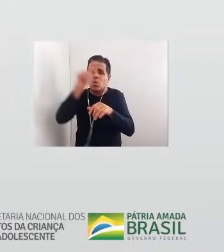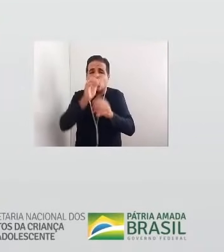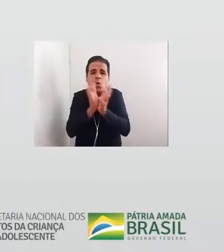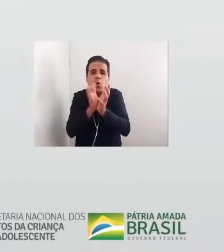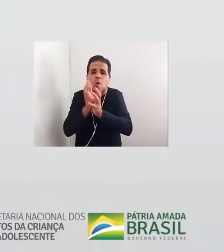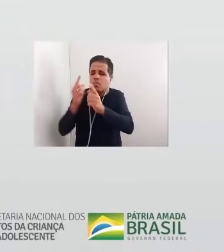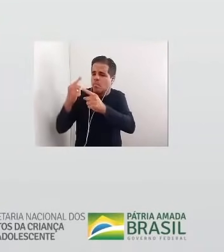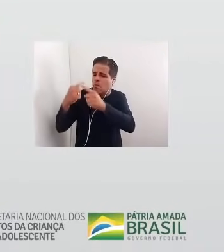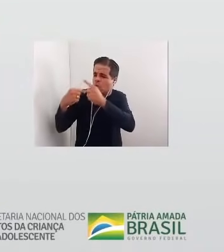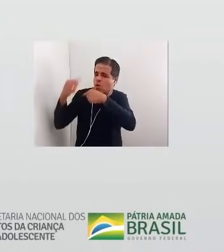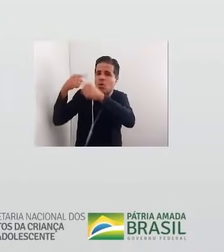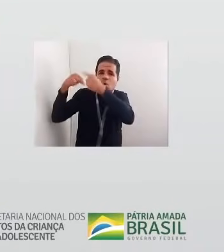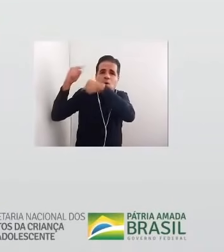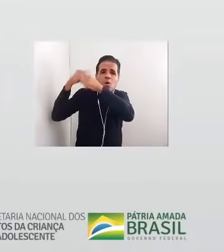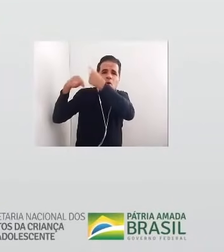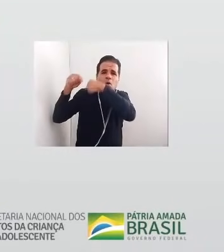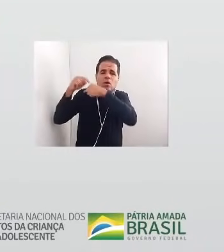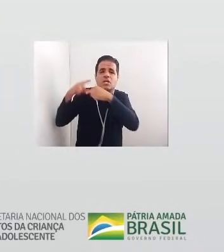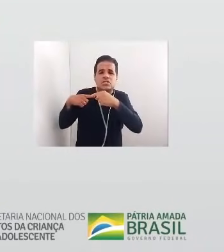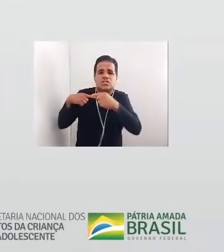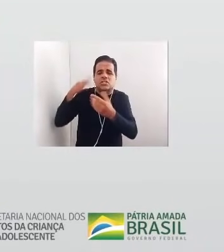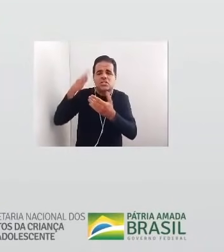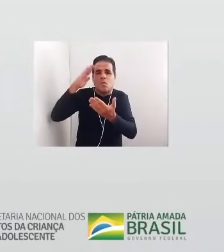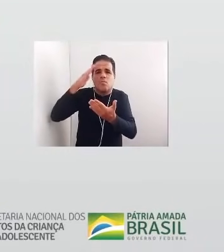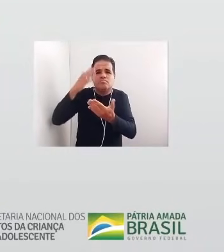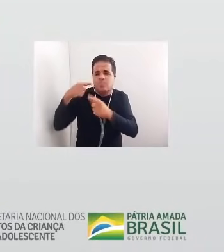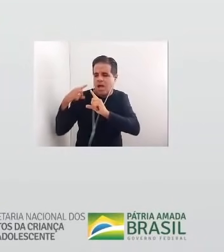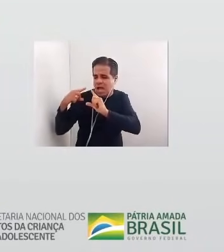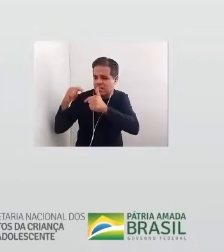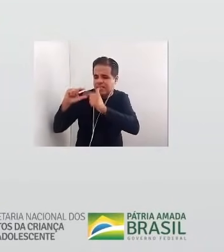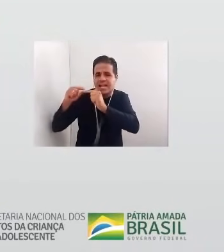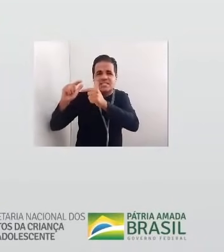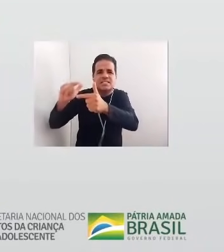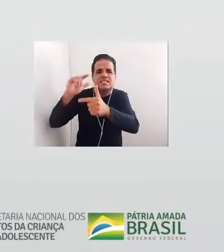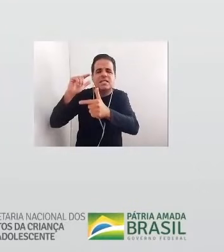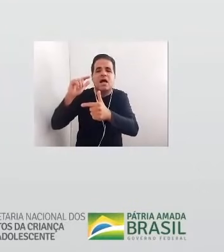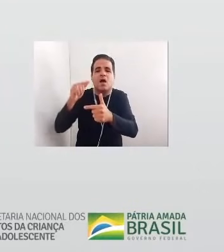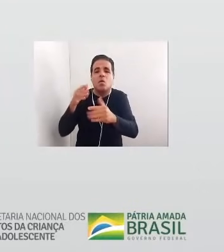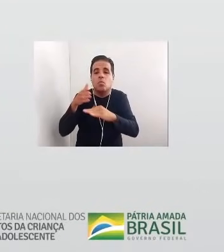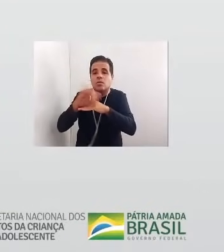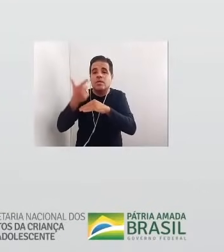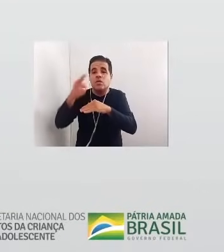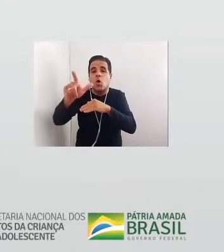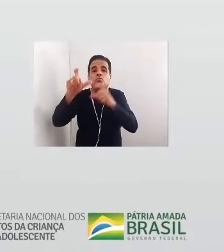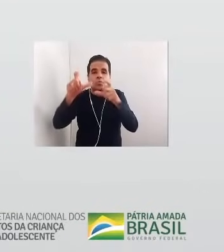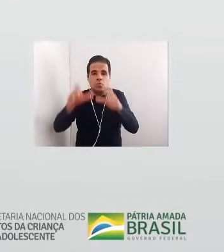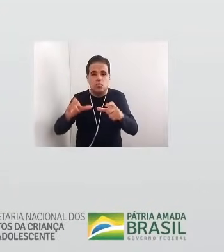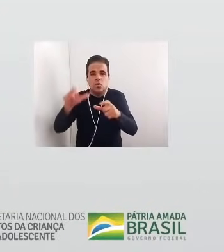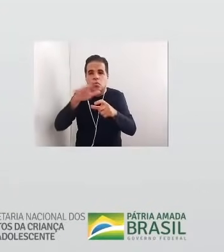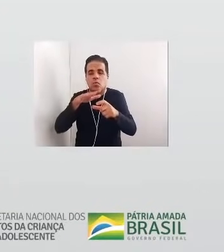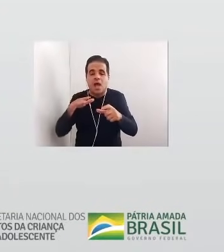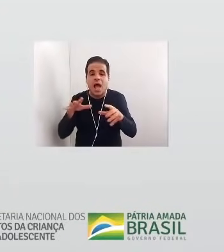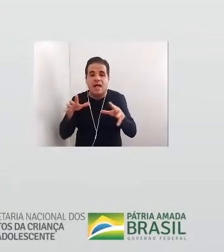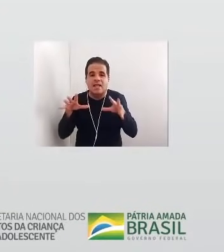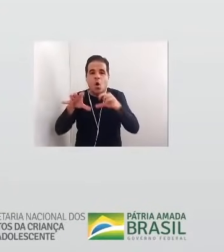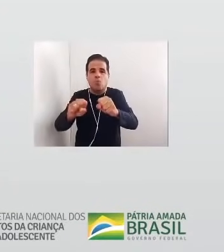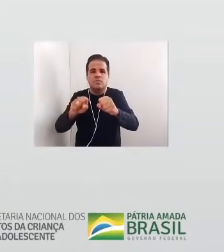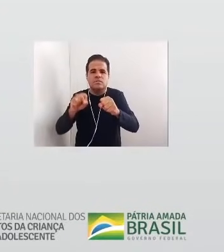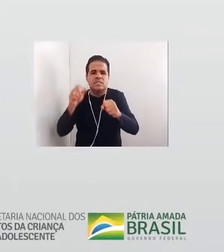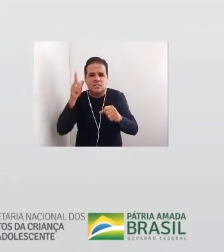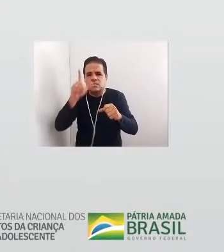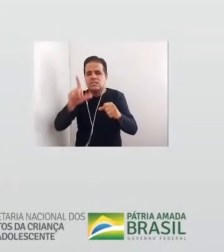todas as comunidades com convicções religiosas, quando entram em algum outro espaço geográfico, através da conquista, da guerra, seja como